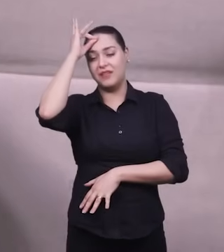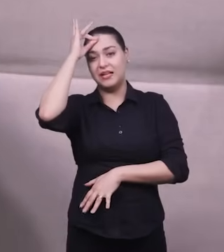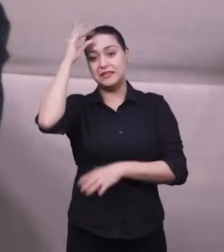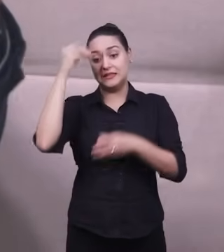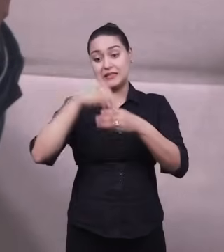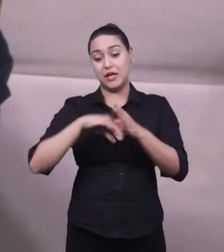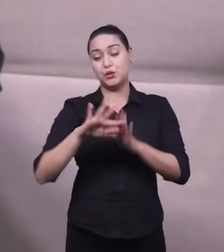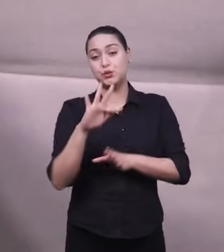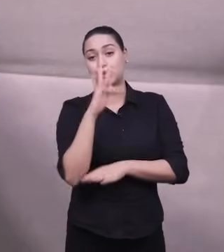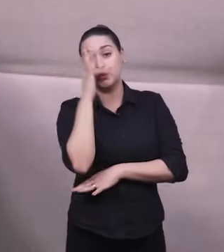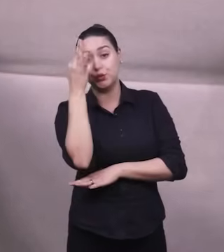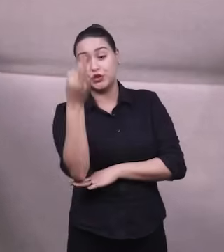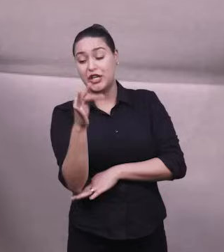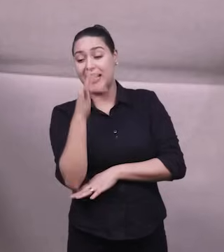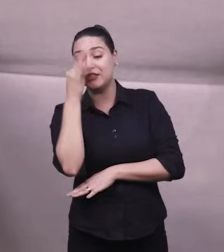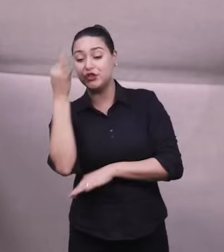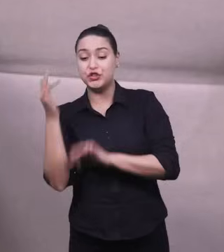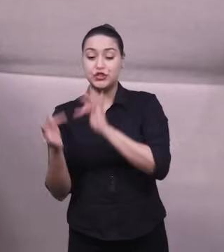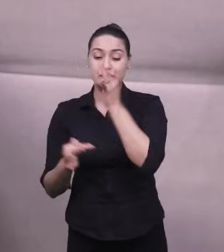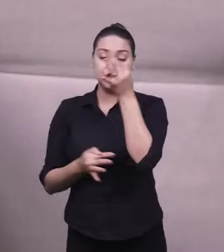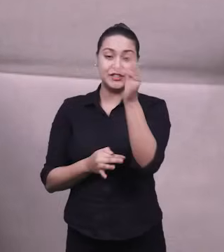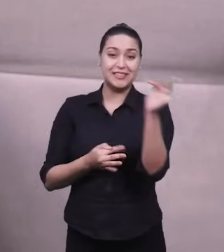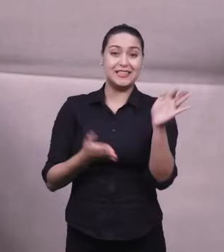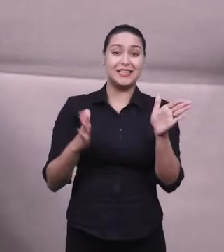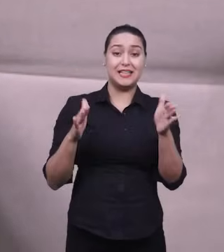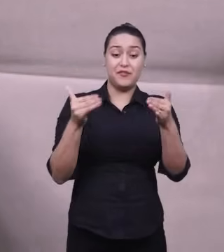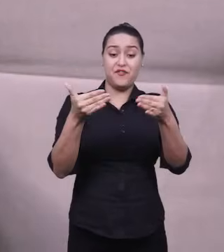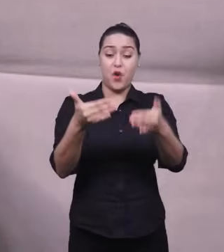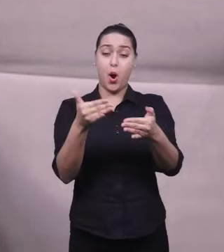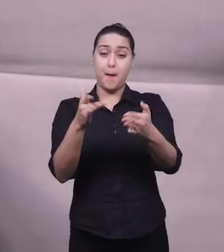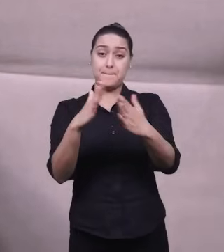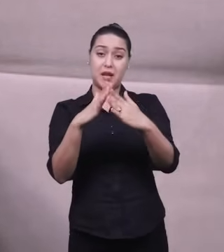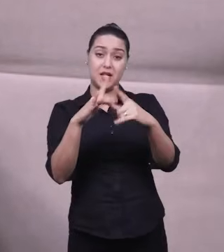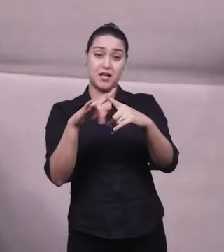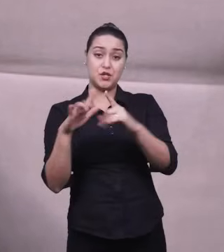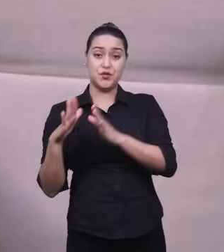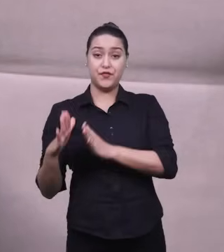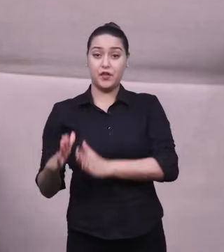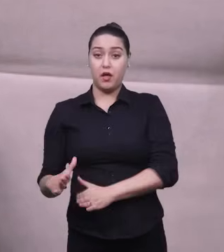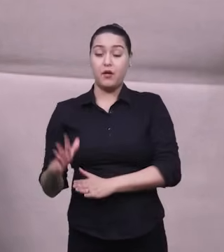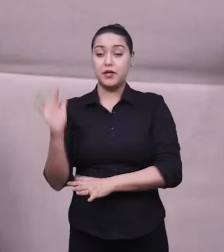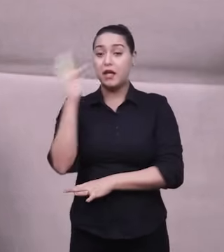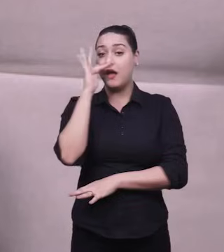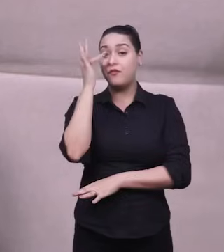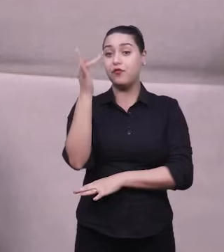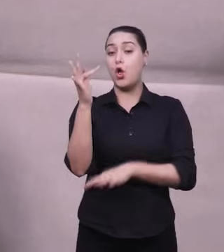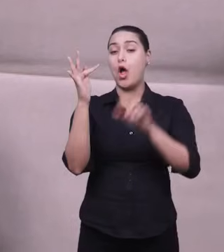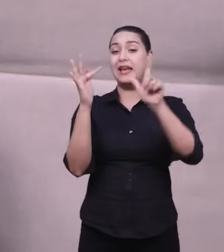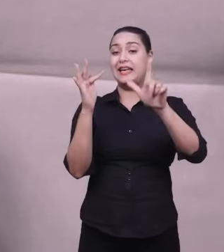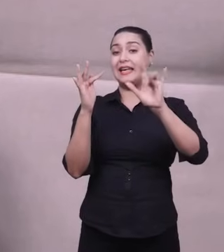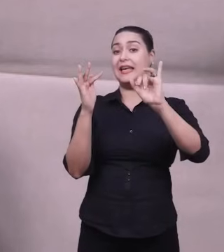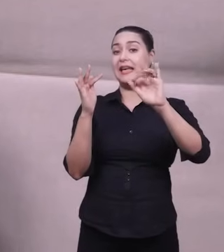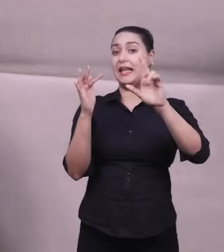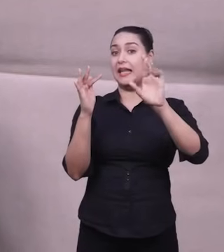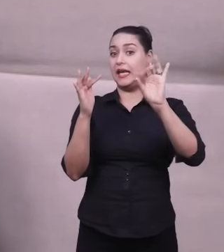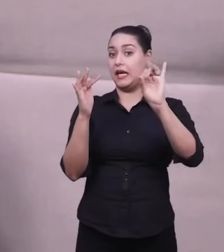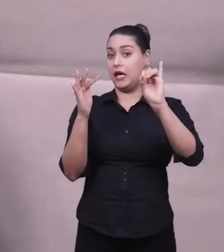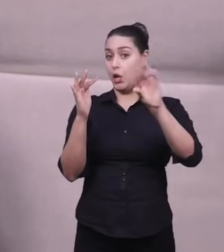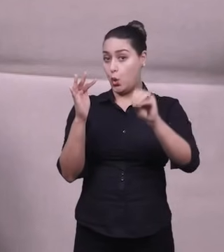nesse jardim que aponta para a igreja fiel. E os lírios, que falam de que os lírios? Como o Sérgio